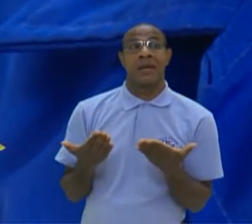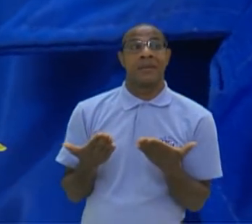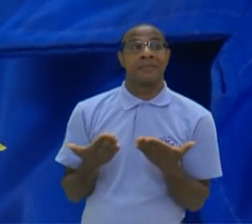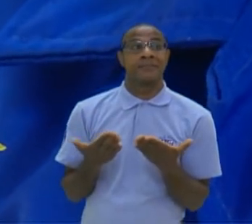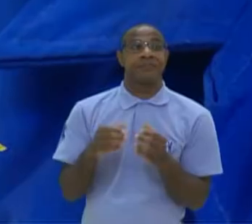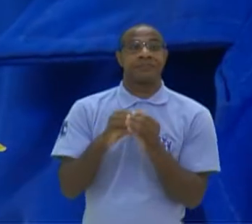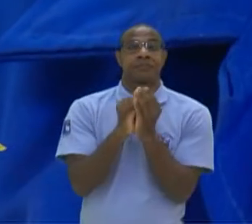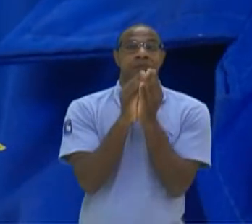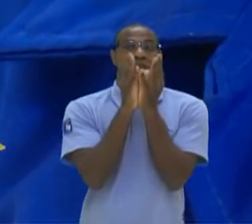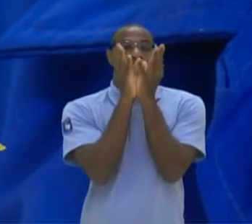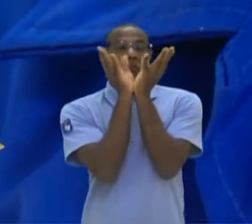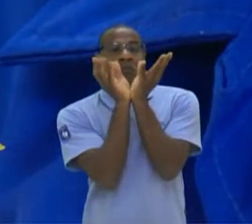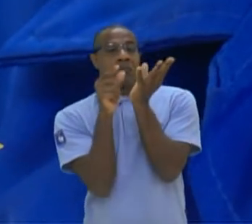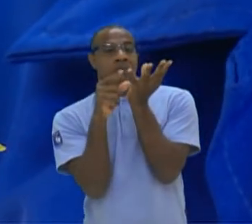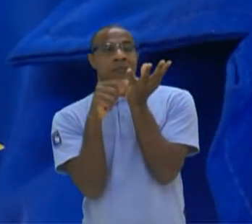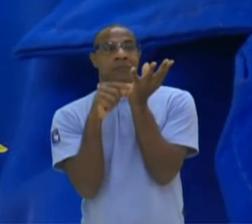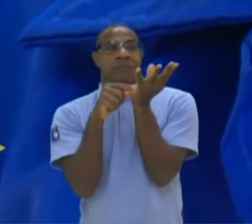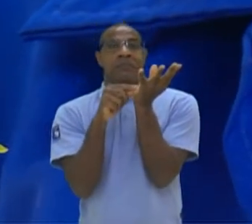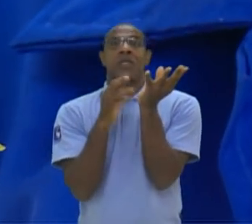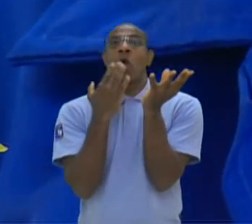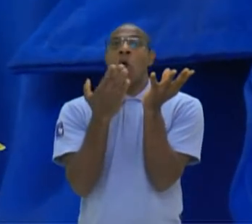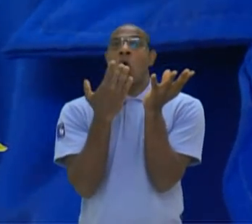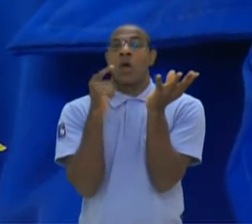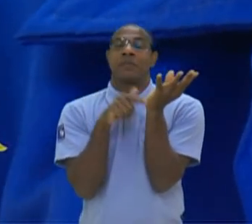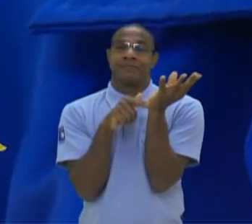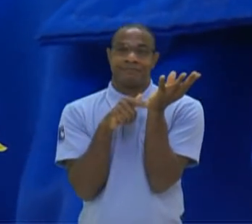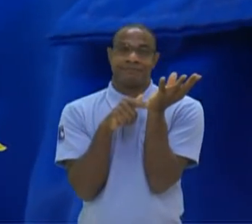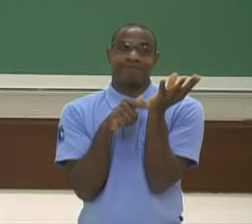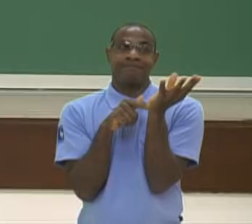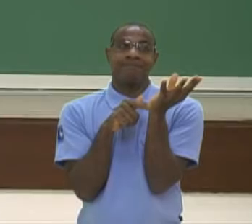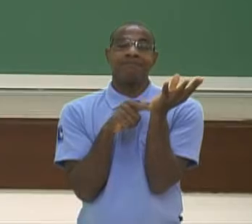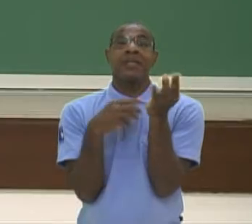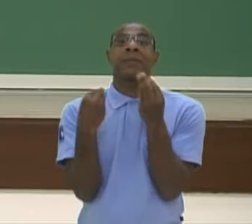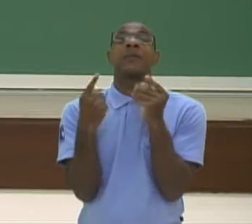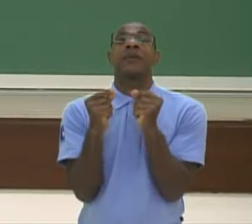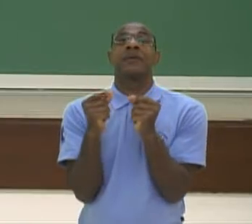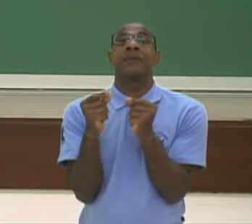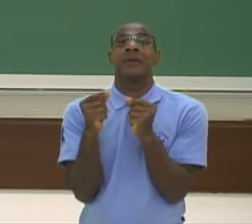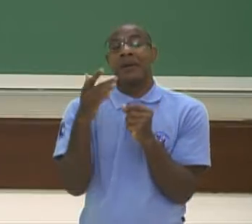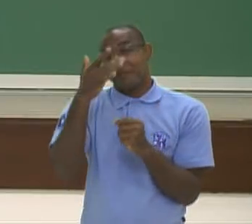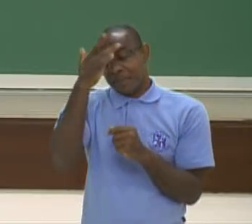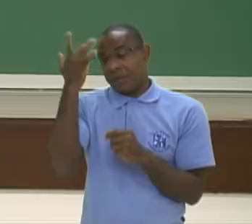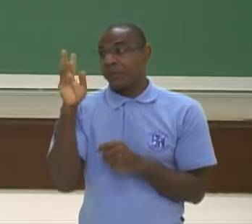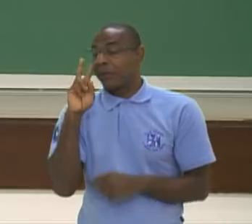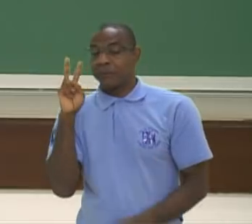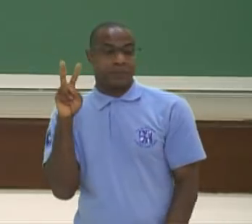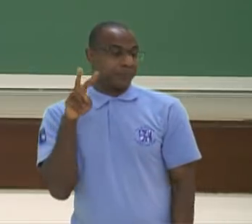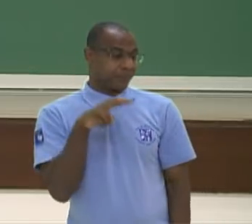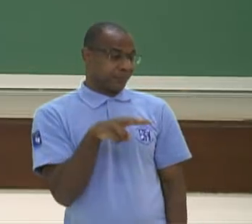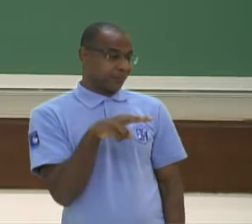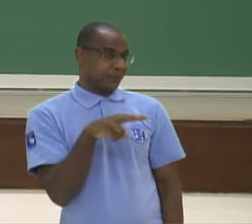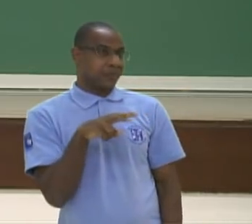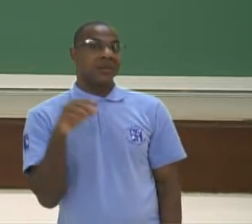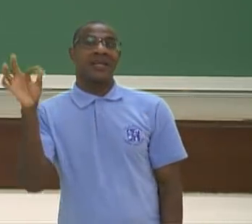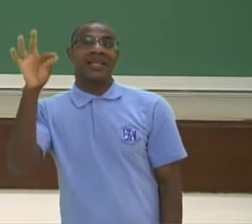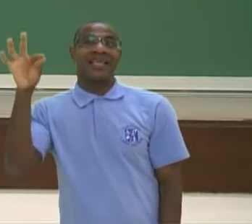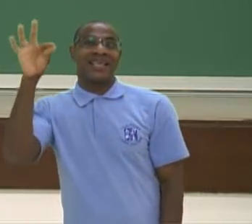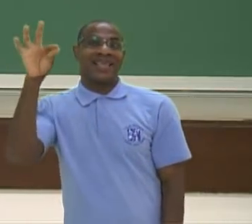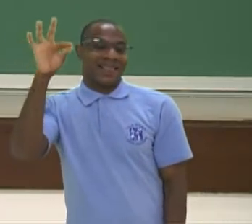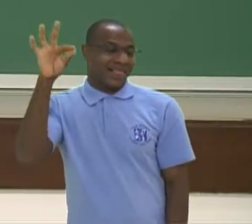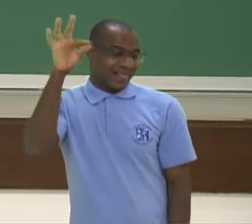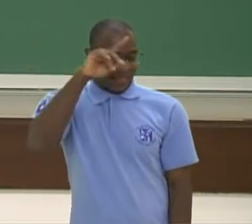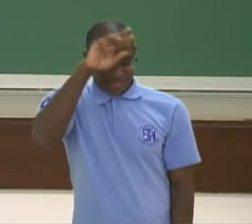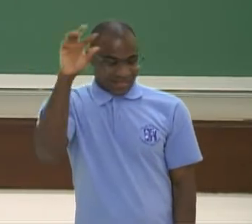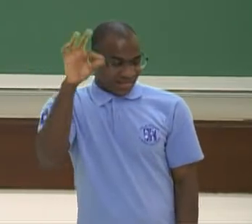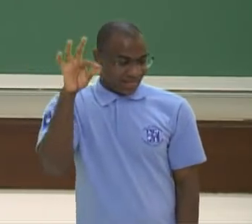elas muitas vezes vão ser coloridas. Para quê? Para atrair o polinizador. O inseto que vai se alimentar